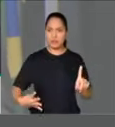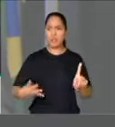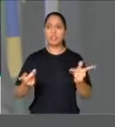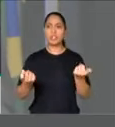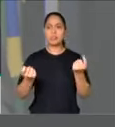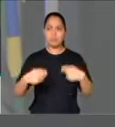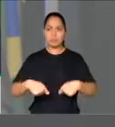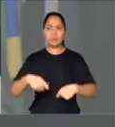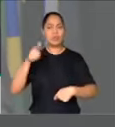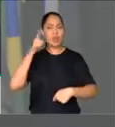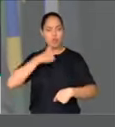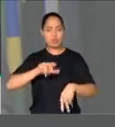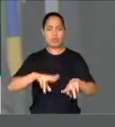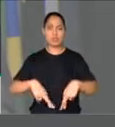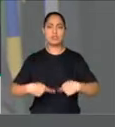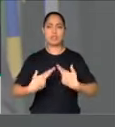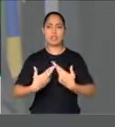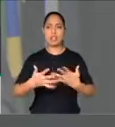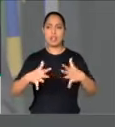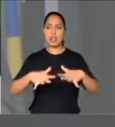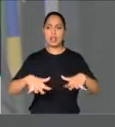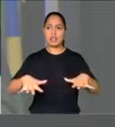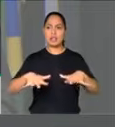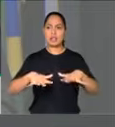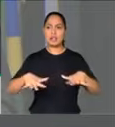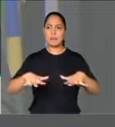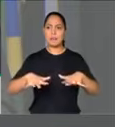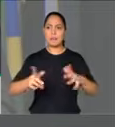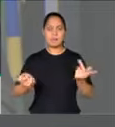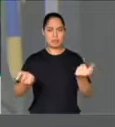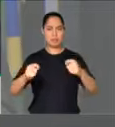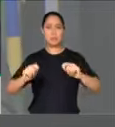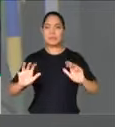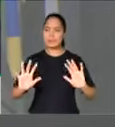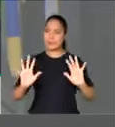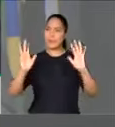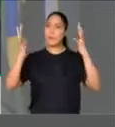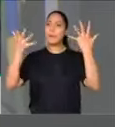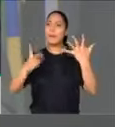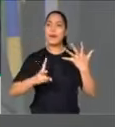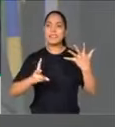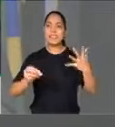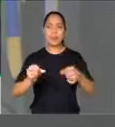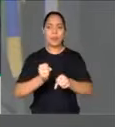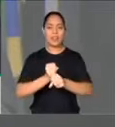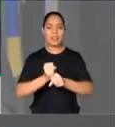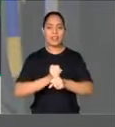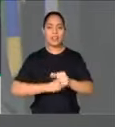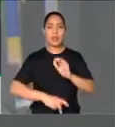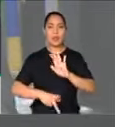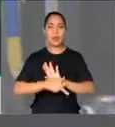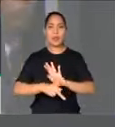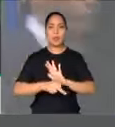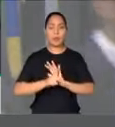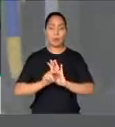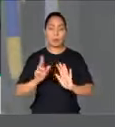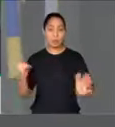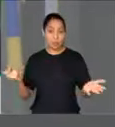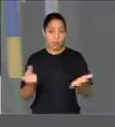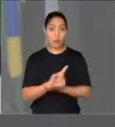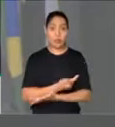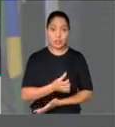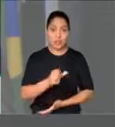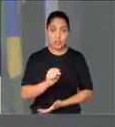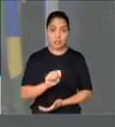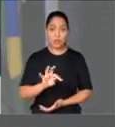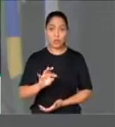esse espaço majestoso para comemorar os 50 anos de Stonewall e os 40 anos